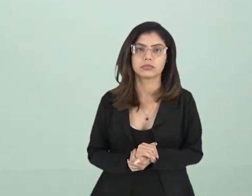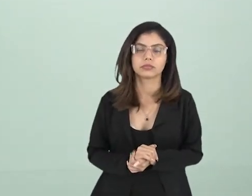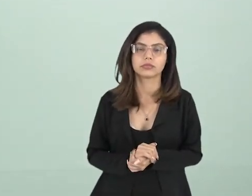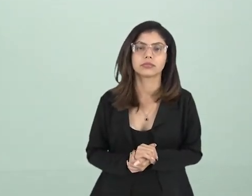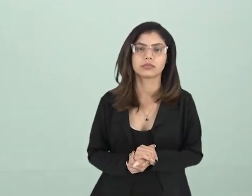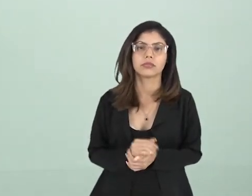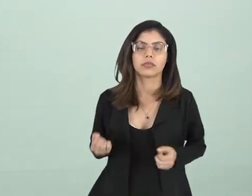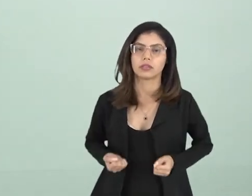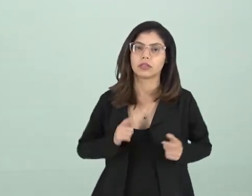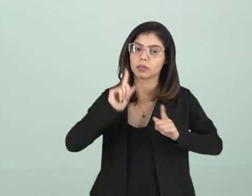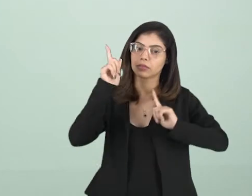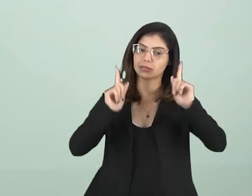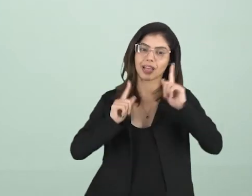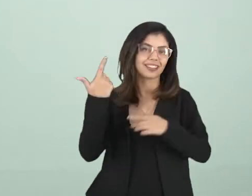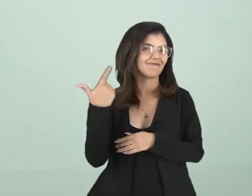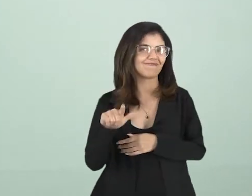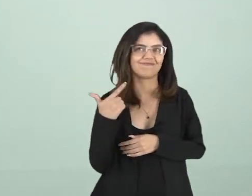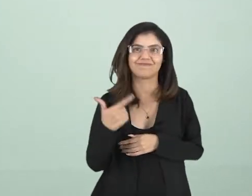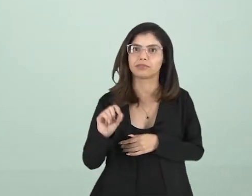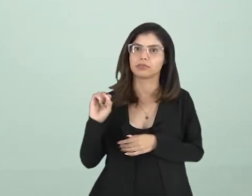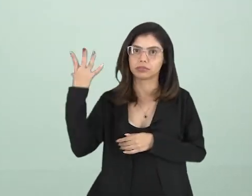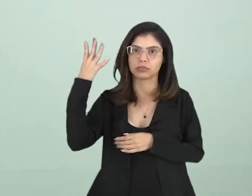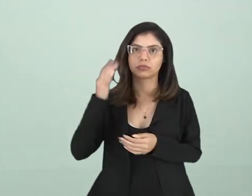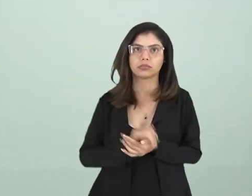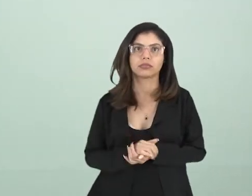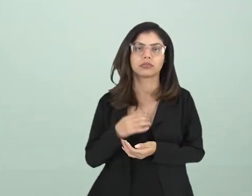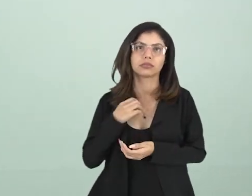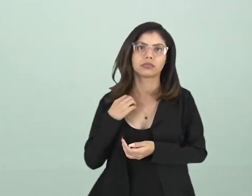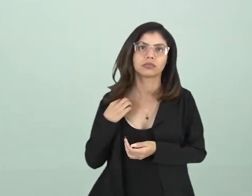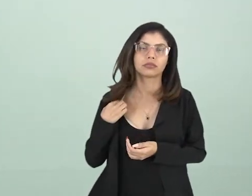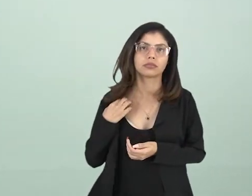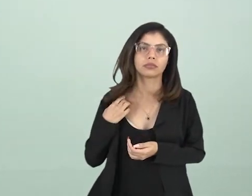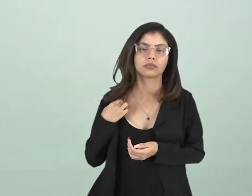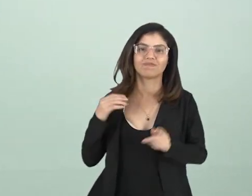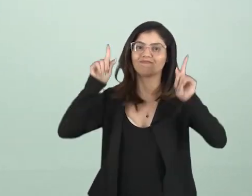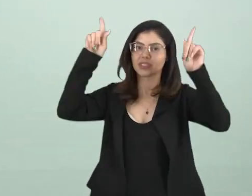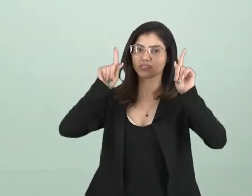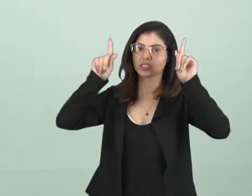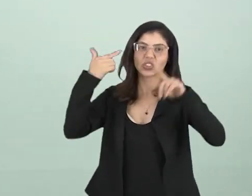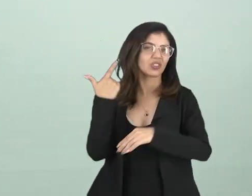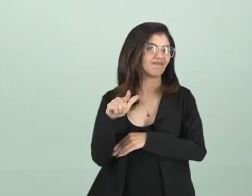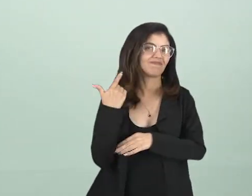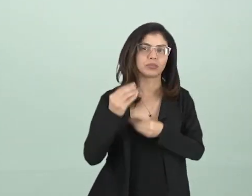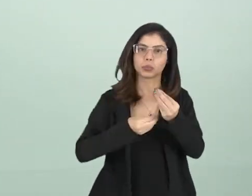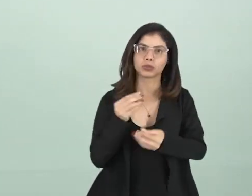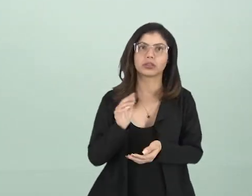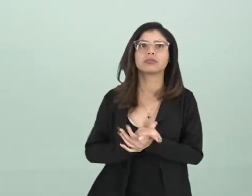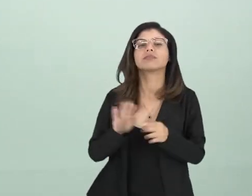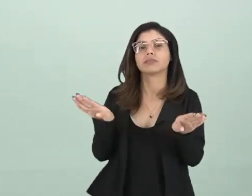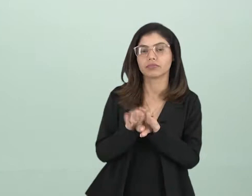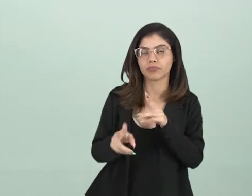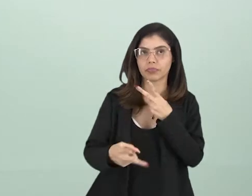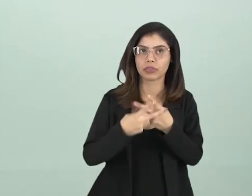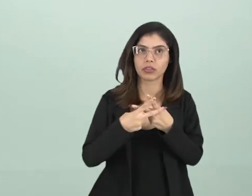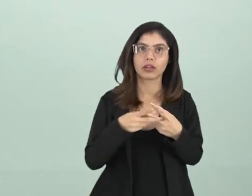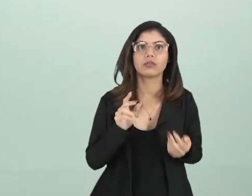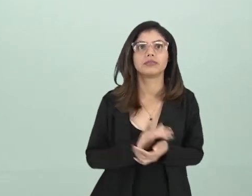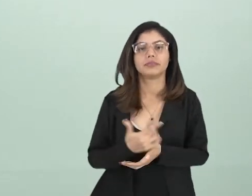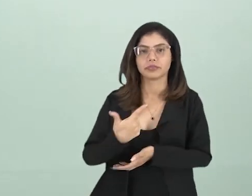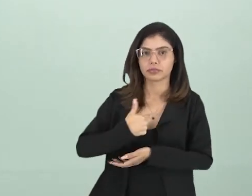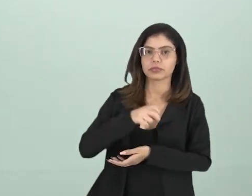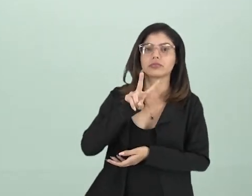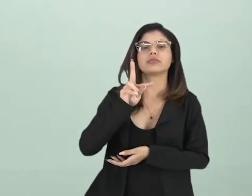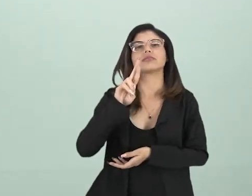sindicatos, manifestações, elas não podem acontecer. E claro que a gente vai ter, então, muitos presos, O Vargas também ele